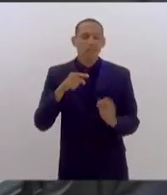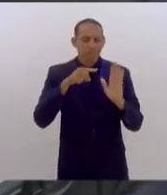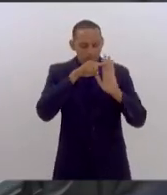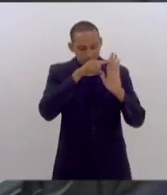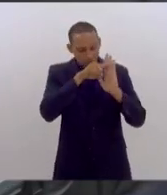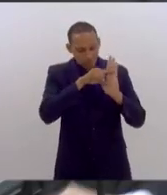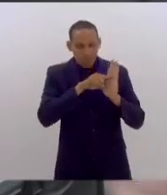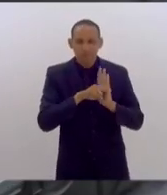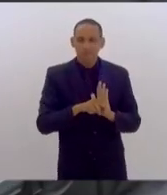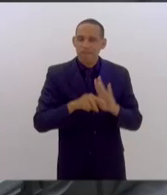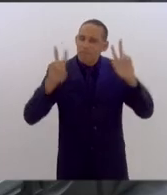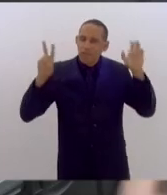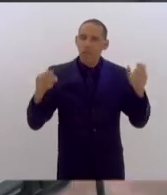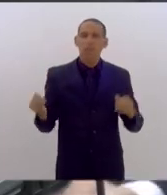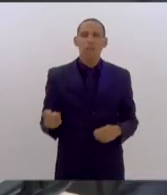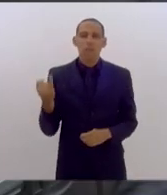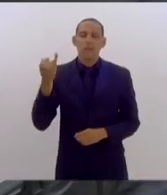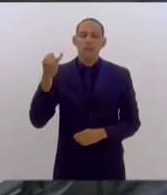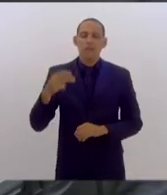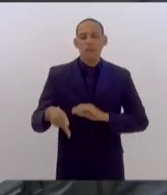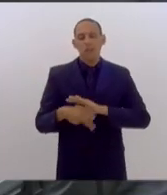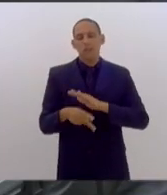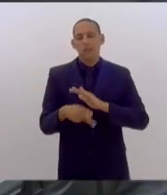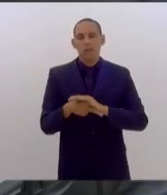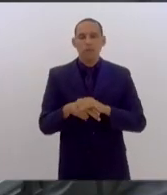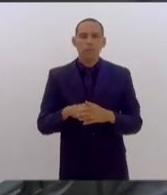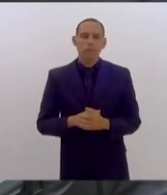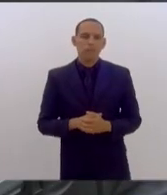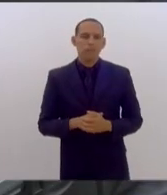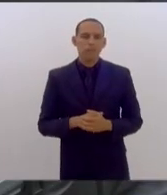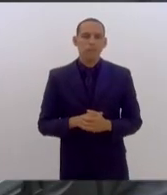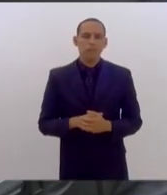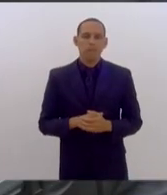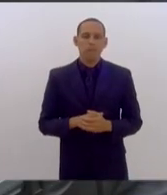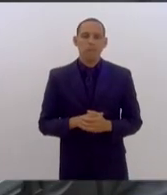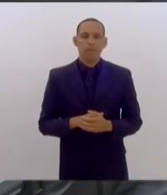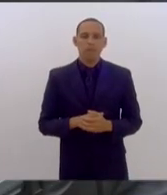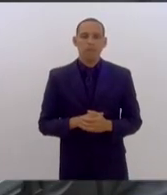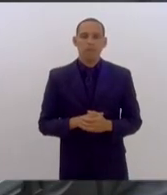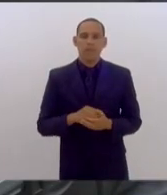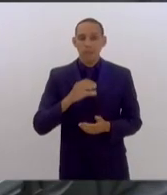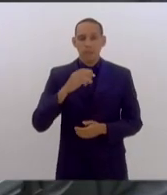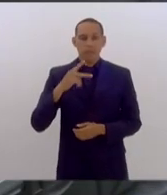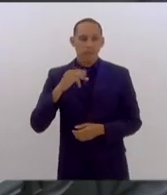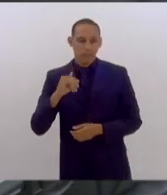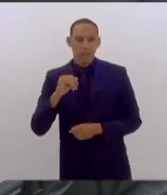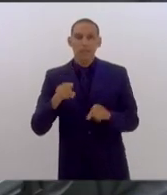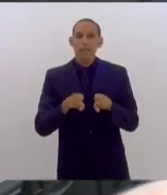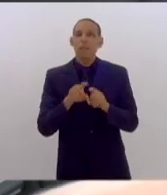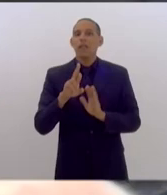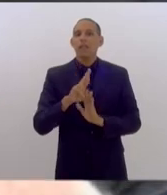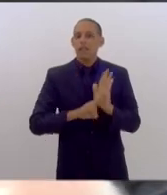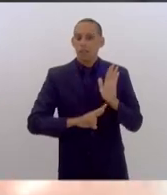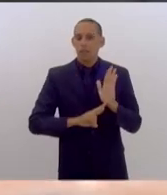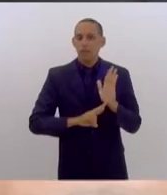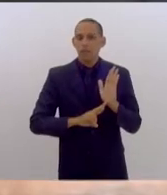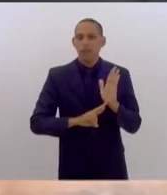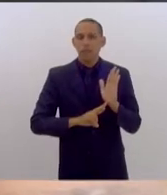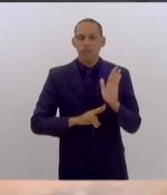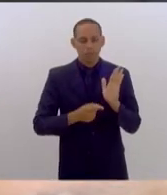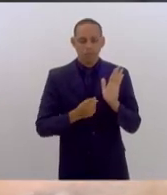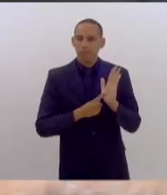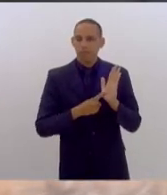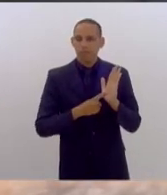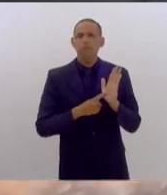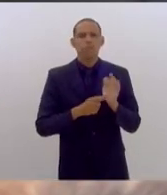sobre esse tema tão importante que o tema da nossa saúde das nossas CPI desse relatório que é um